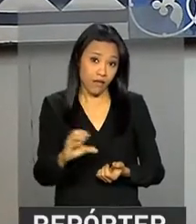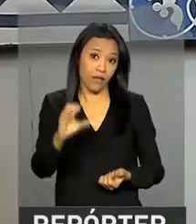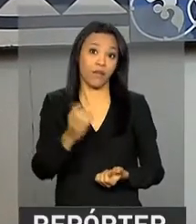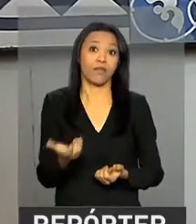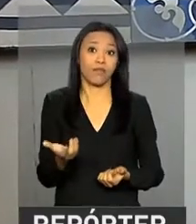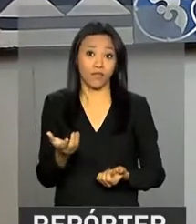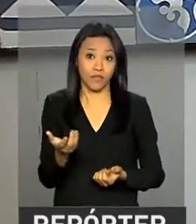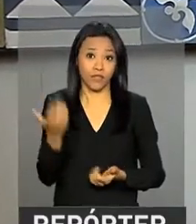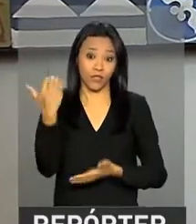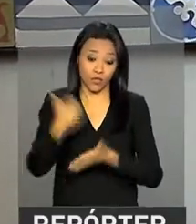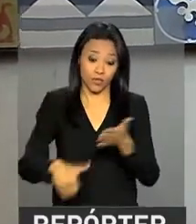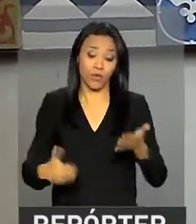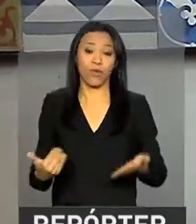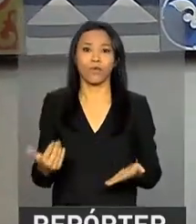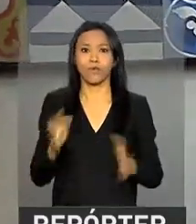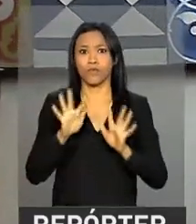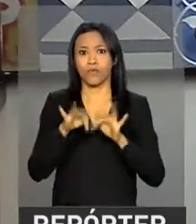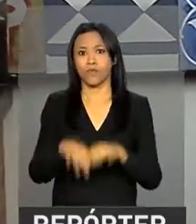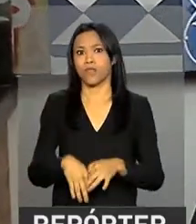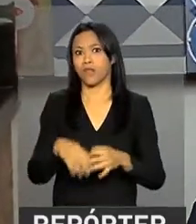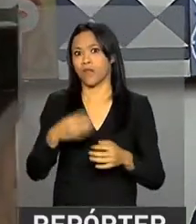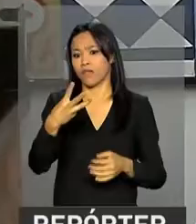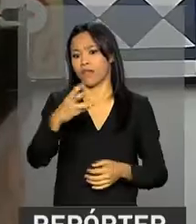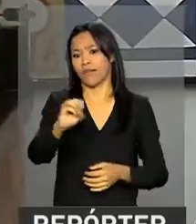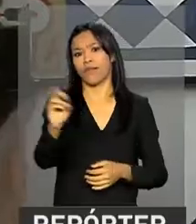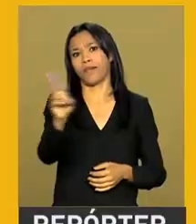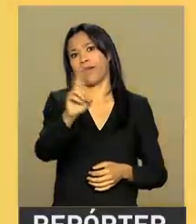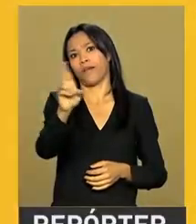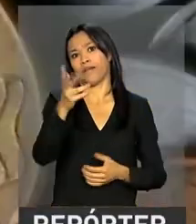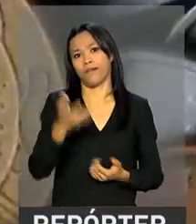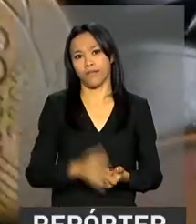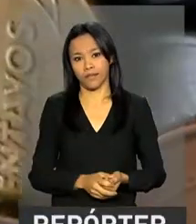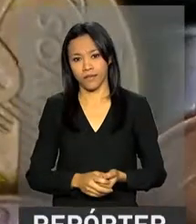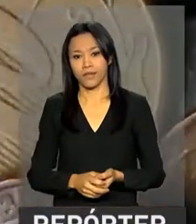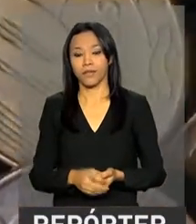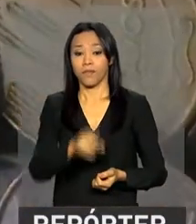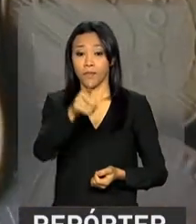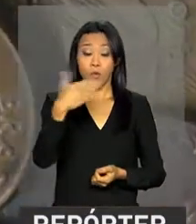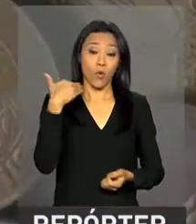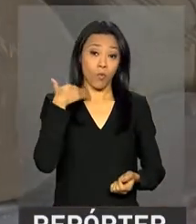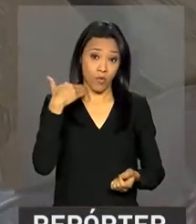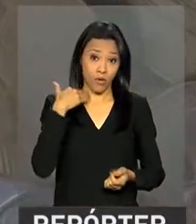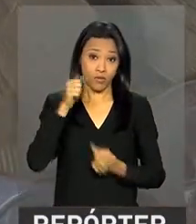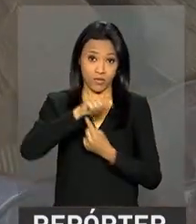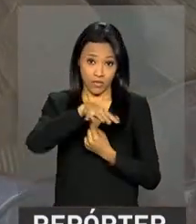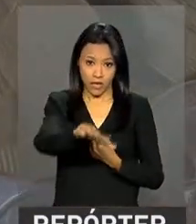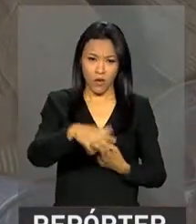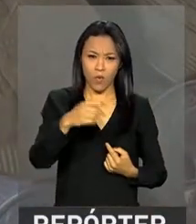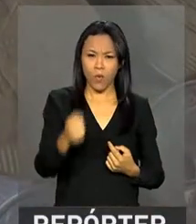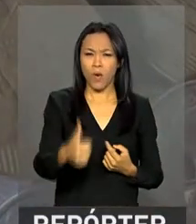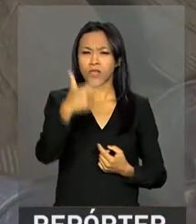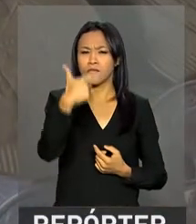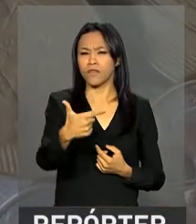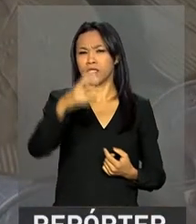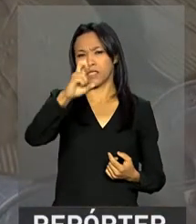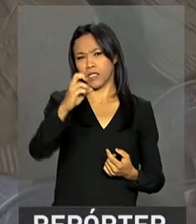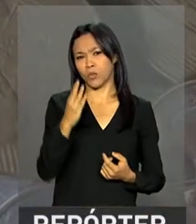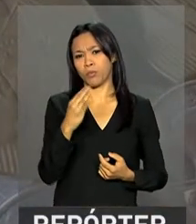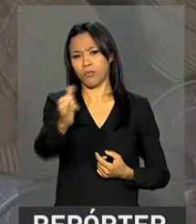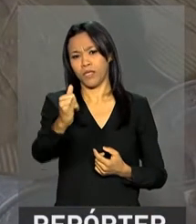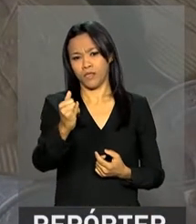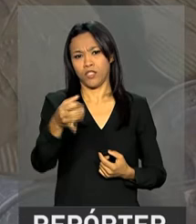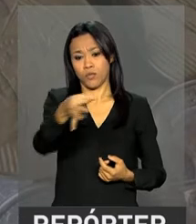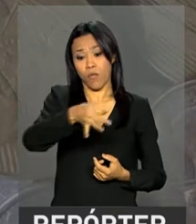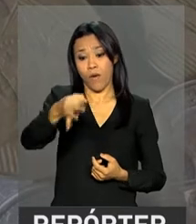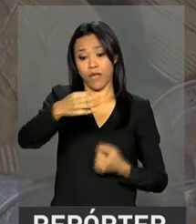de desconto, no final dá uns 30 reais, né? De acordo com o Banco Central, quase 25 bilhões de moedas estão em circulação no